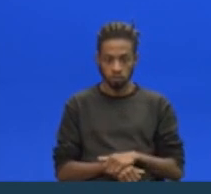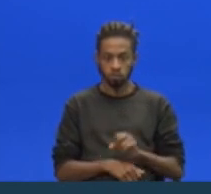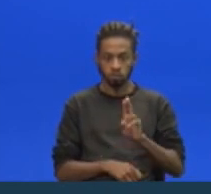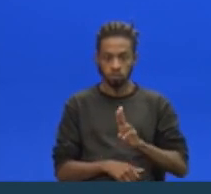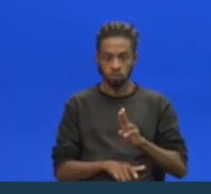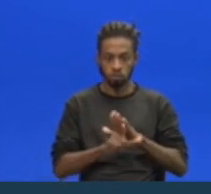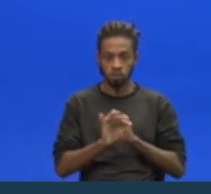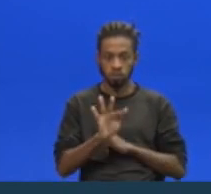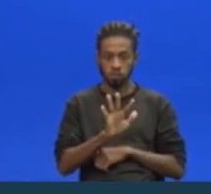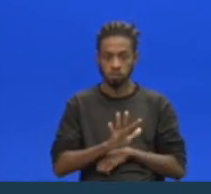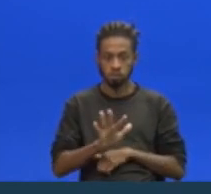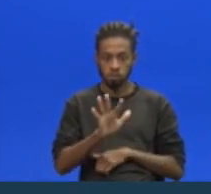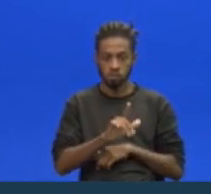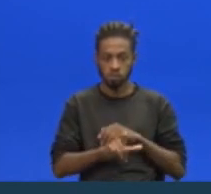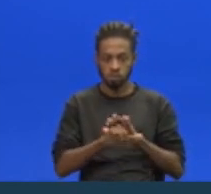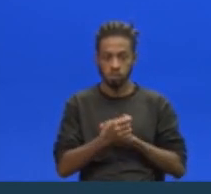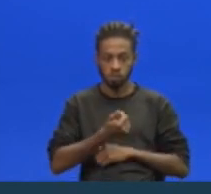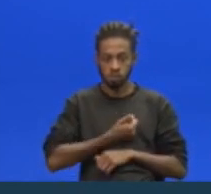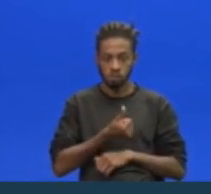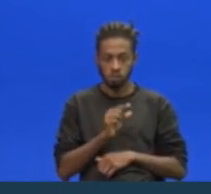lei federal, que é a Lei número